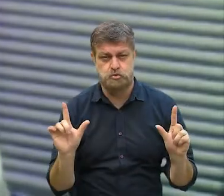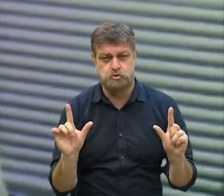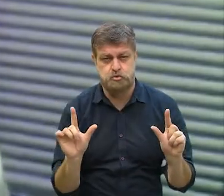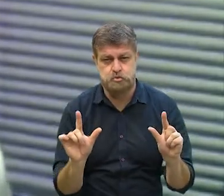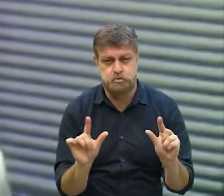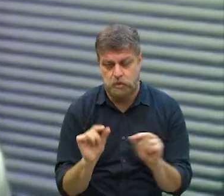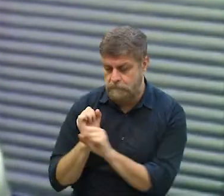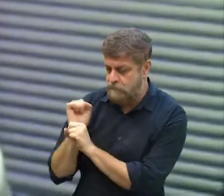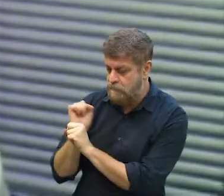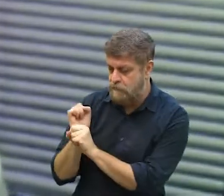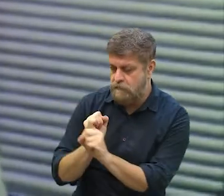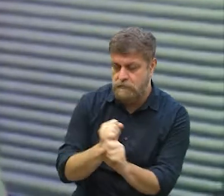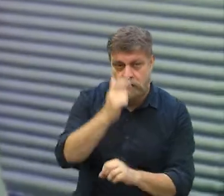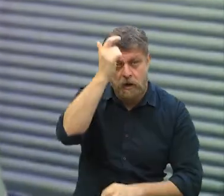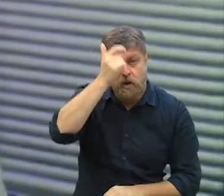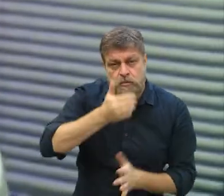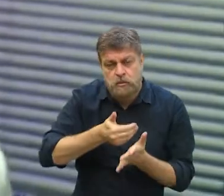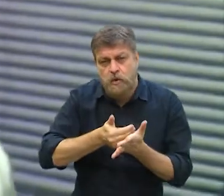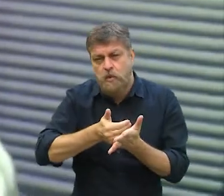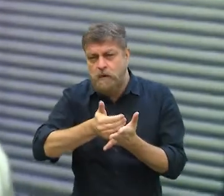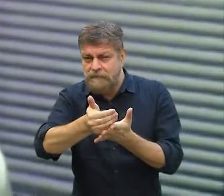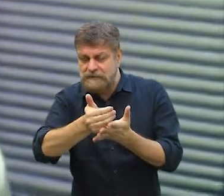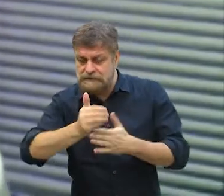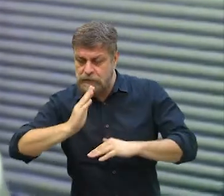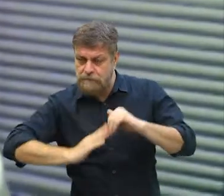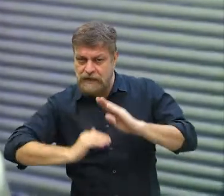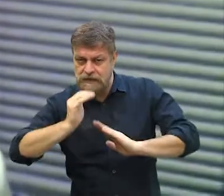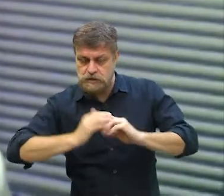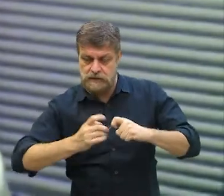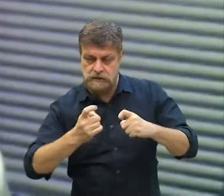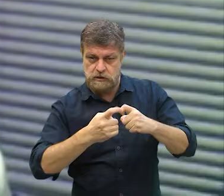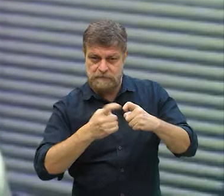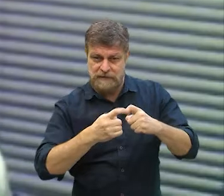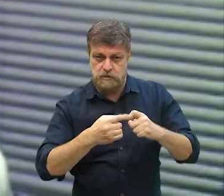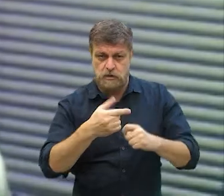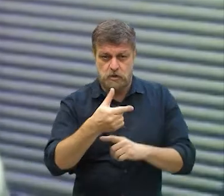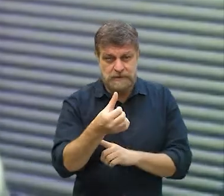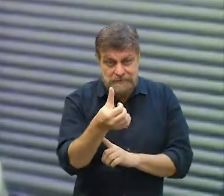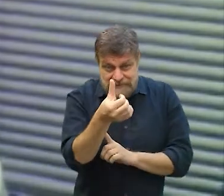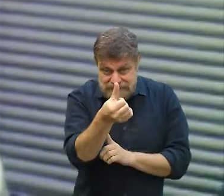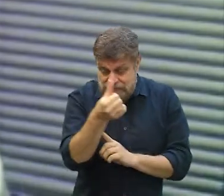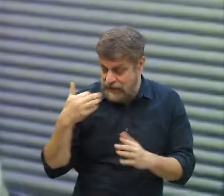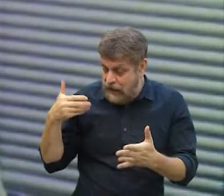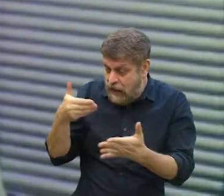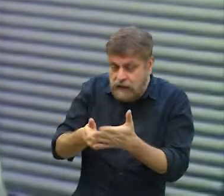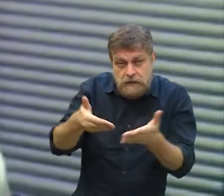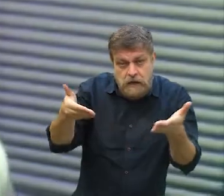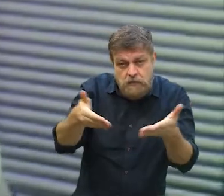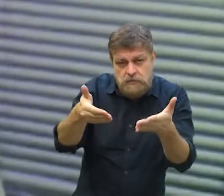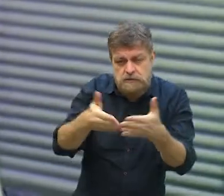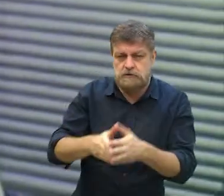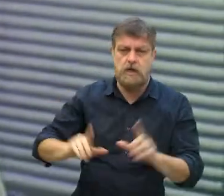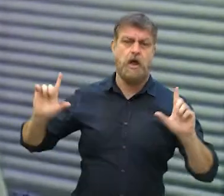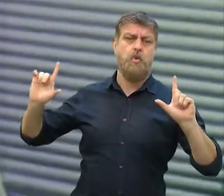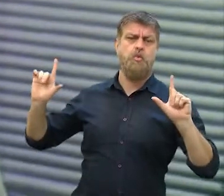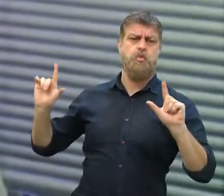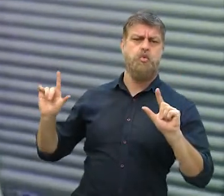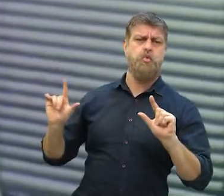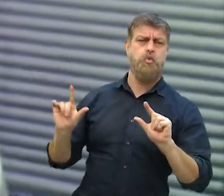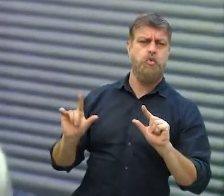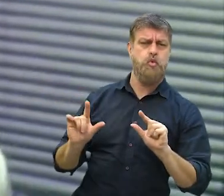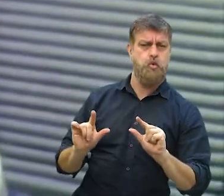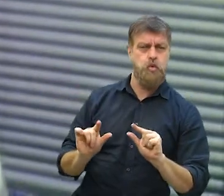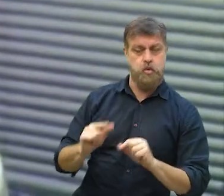que isso diminuiu bastante nos últimos anos. Quando eu comecei a atuar como urologista em 2006, para hoje,